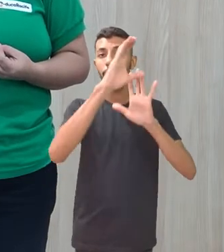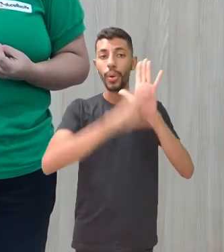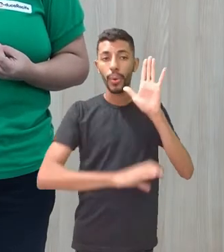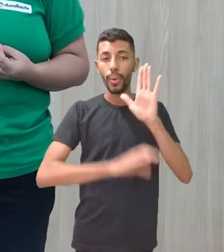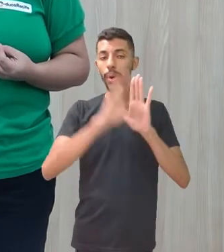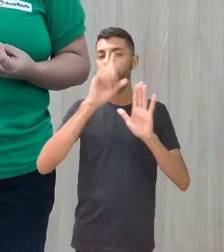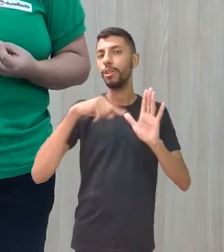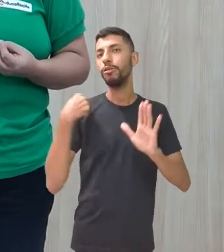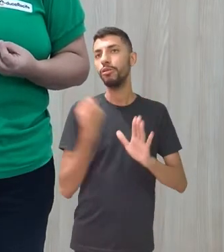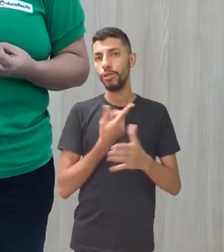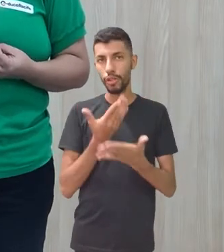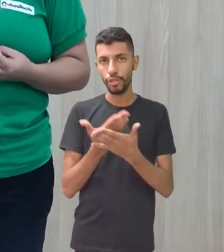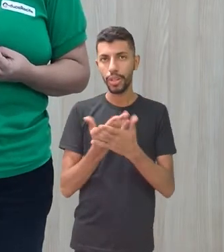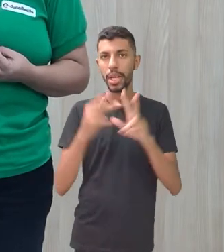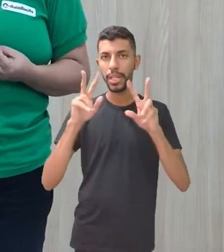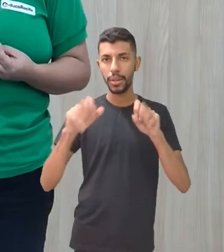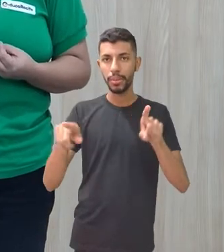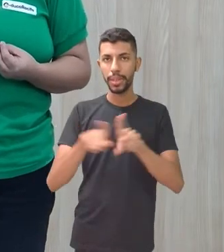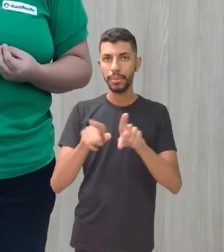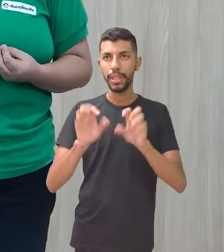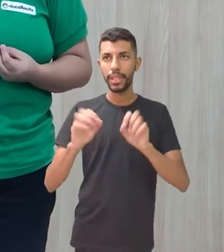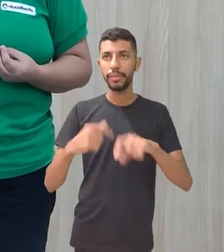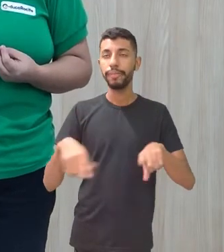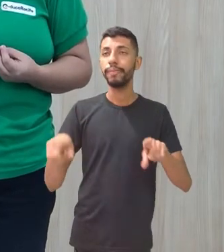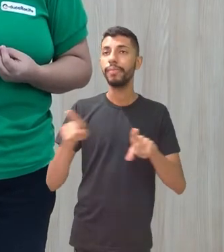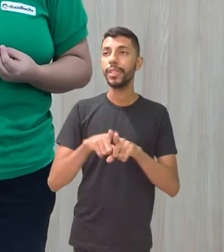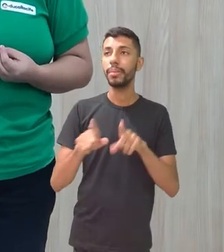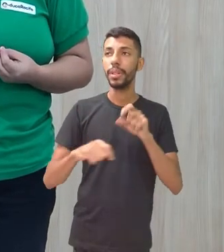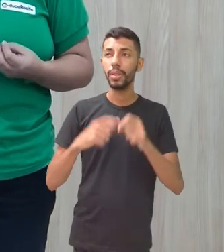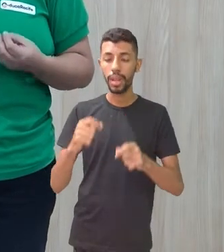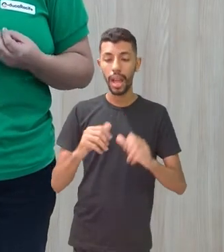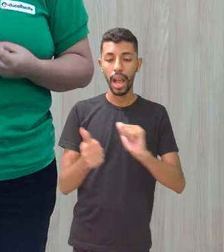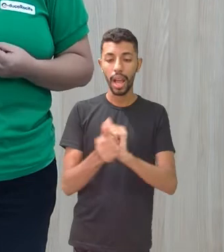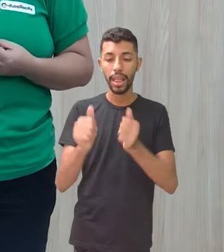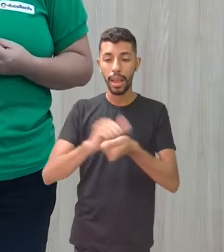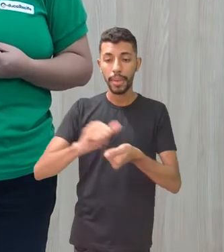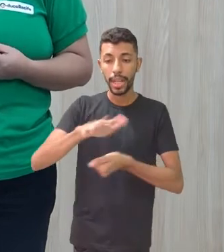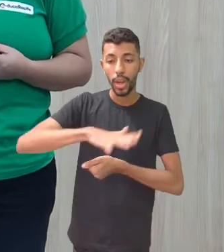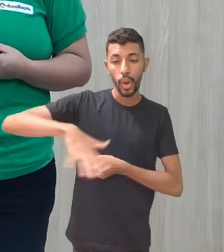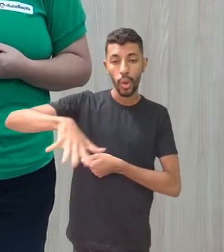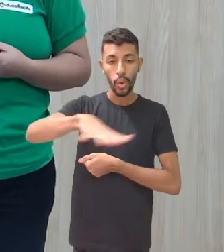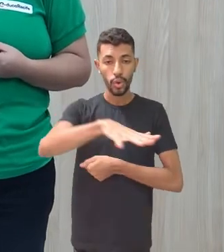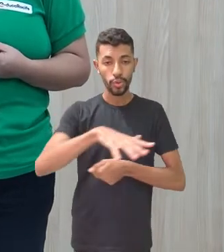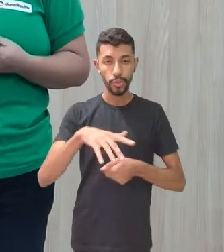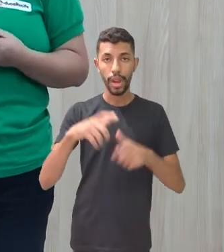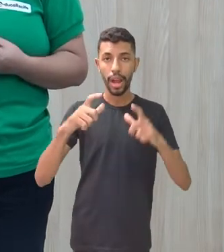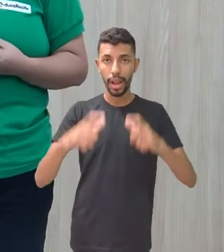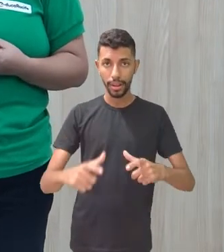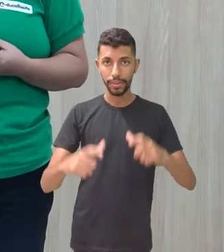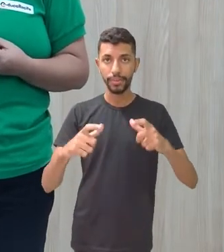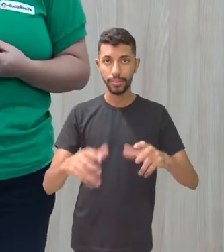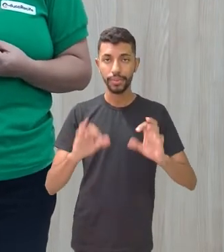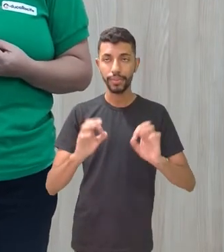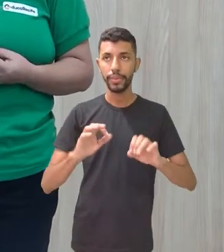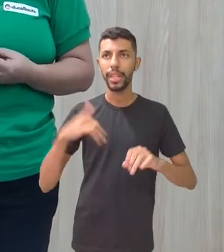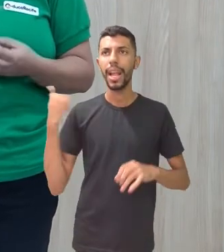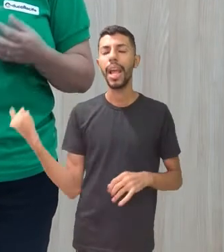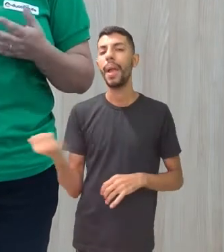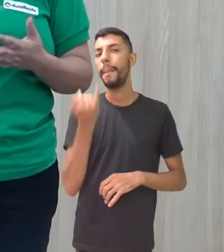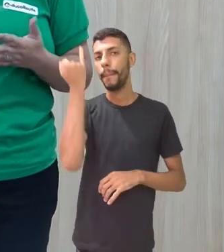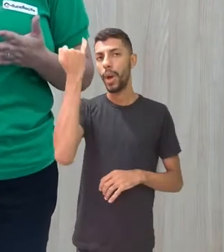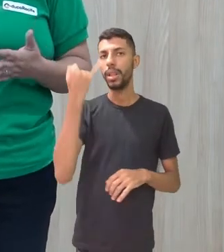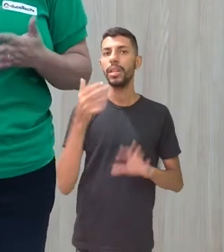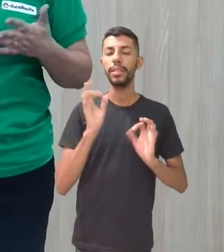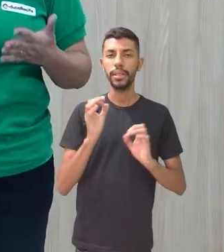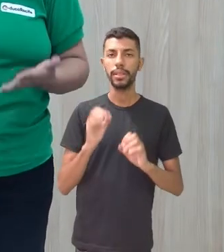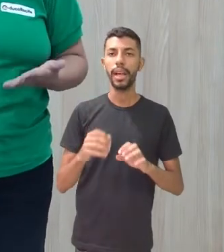pouco dele, a adaptação arquitetônica. Então, é importante, vai ser necessário sim, que